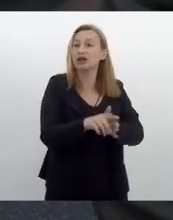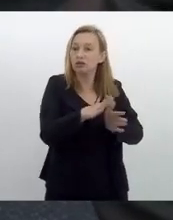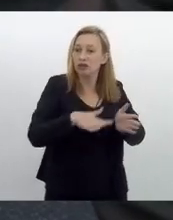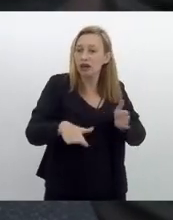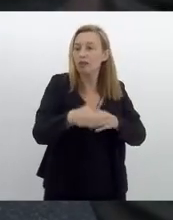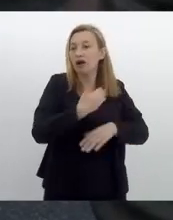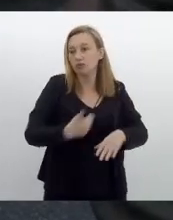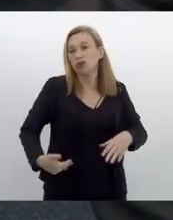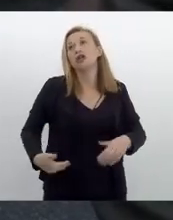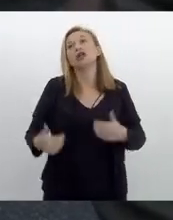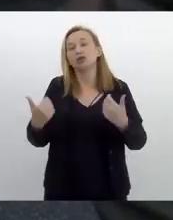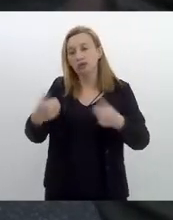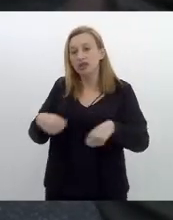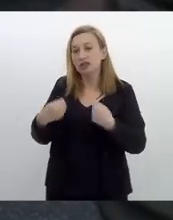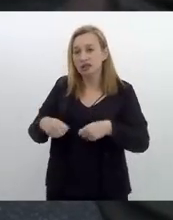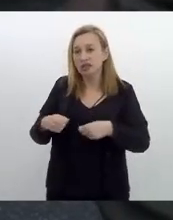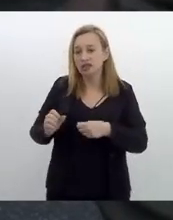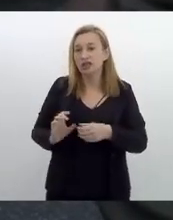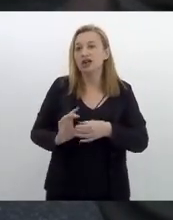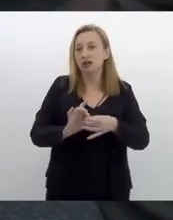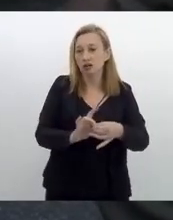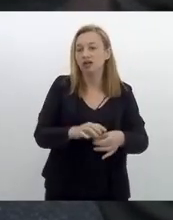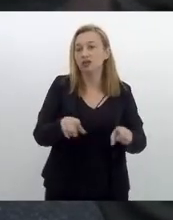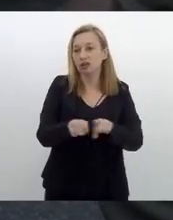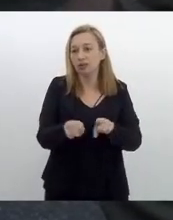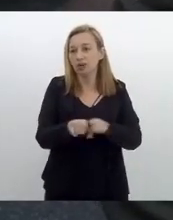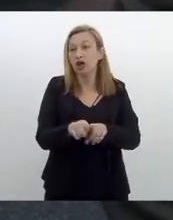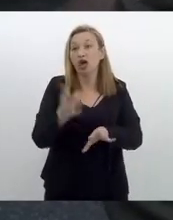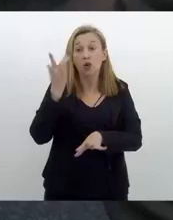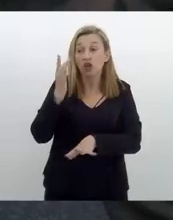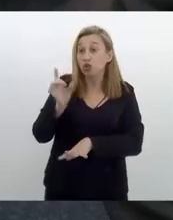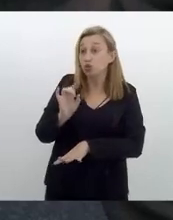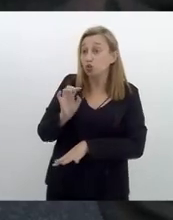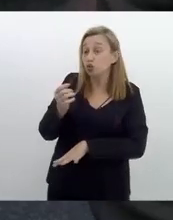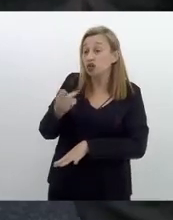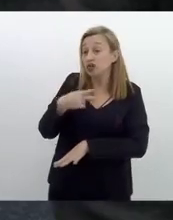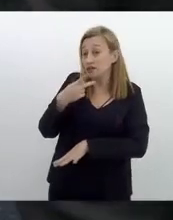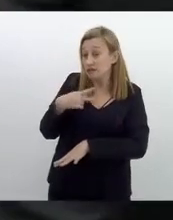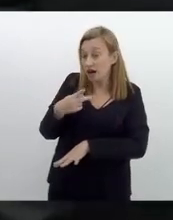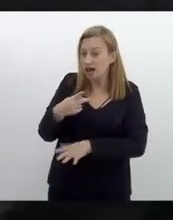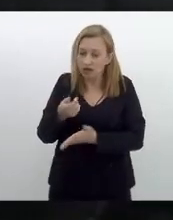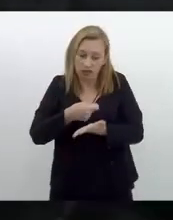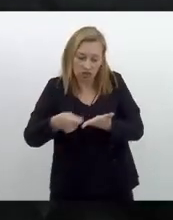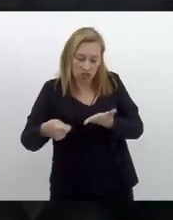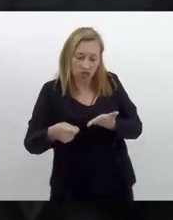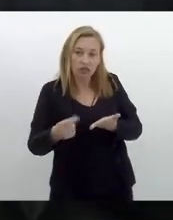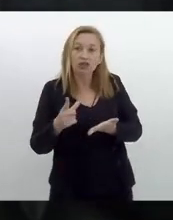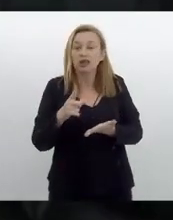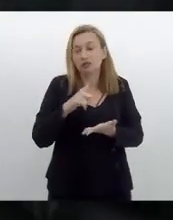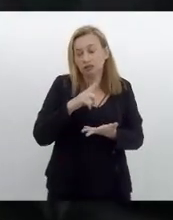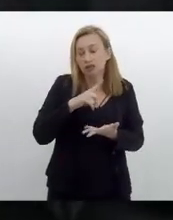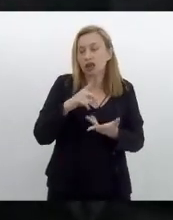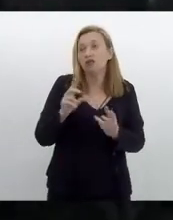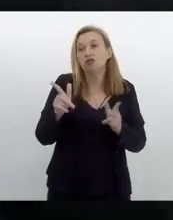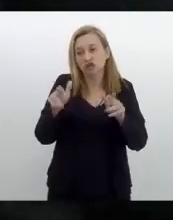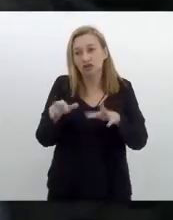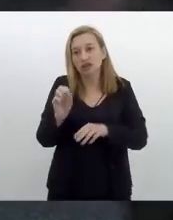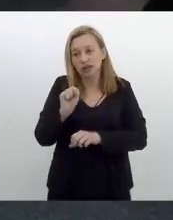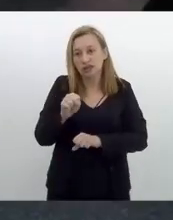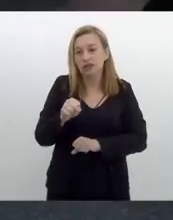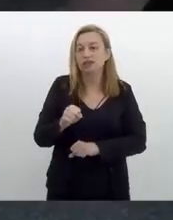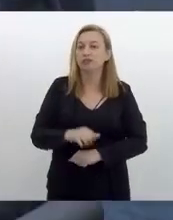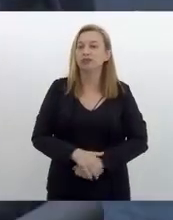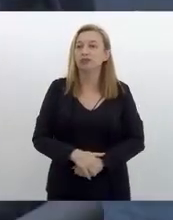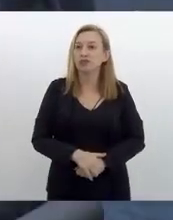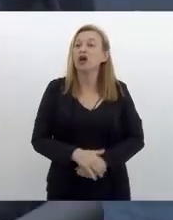ele deveria fazer juiz a isso. Então, eu acho que entre o que se diz e o que se escreve tem uma nova, tem uma diferença, é isso.